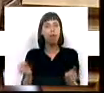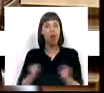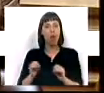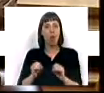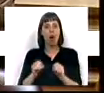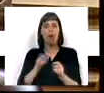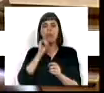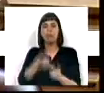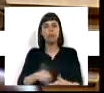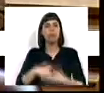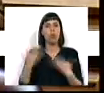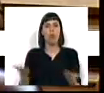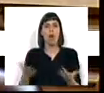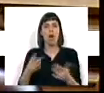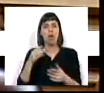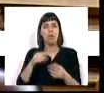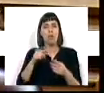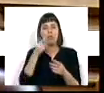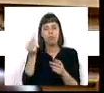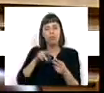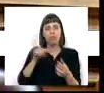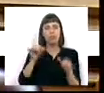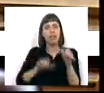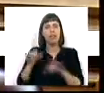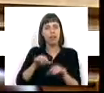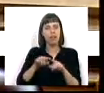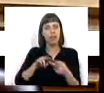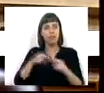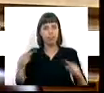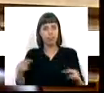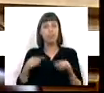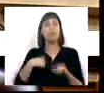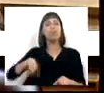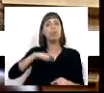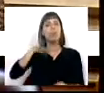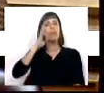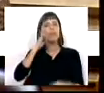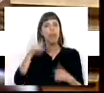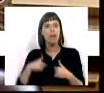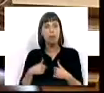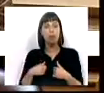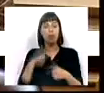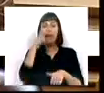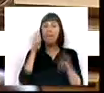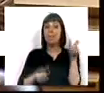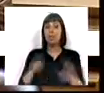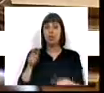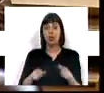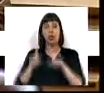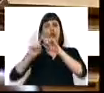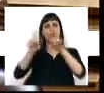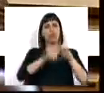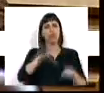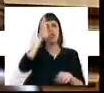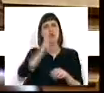a inocuidade dos transgénicos. Por outro lado, sabemos que designadamente os cidadãos dos